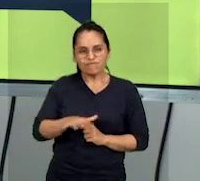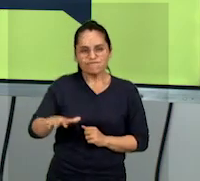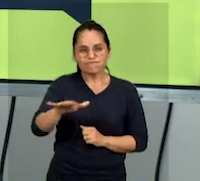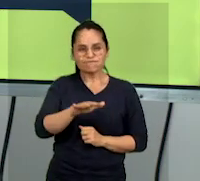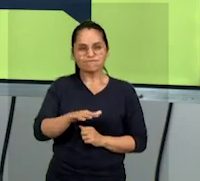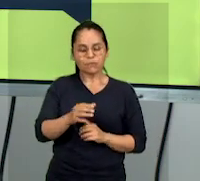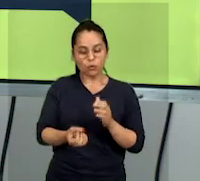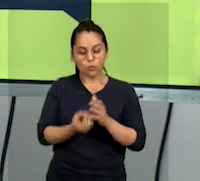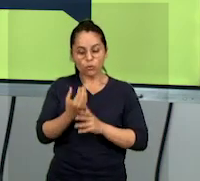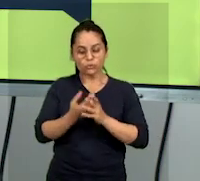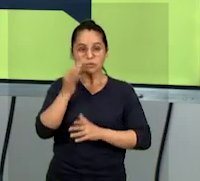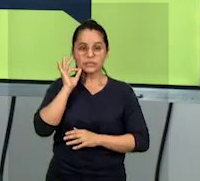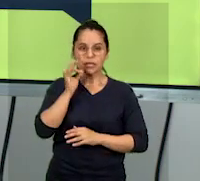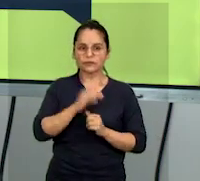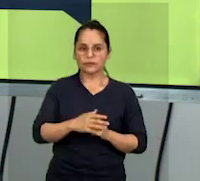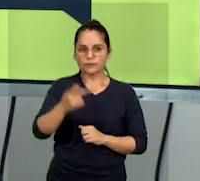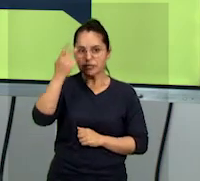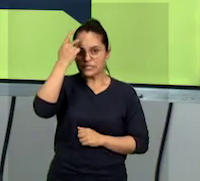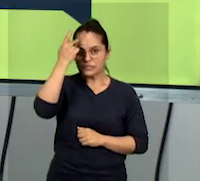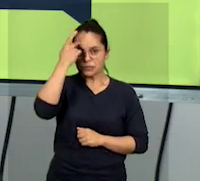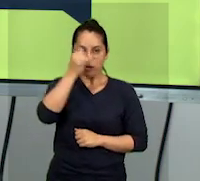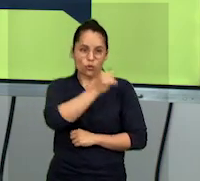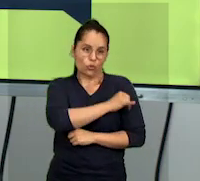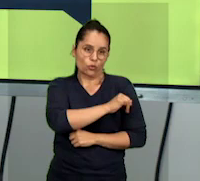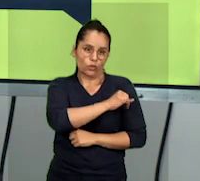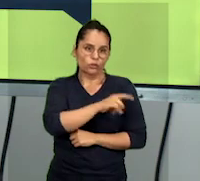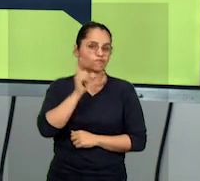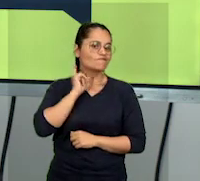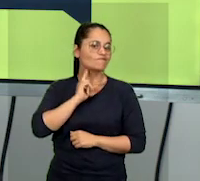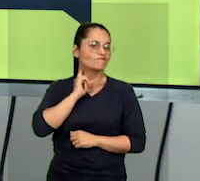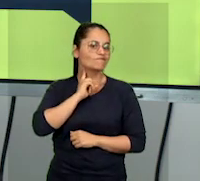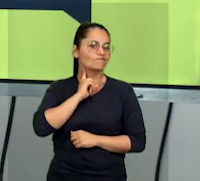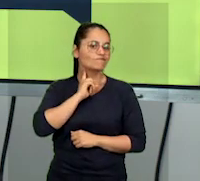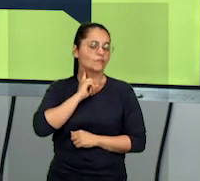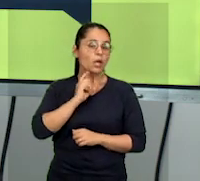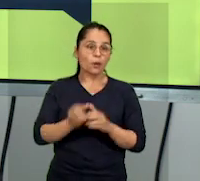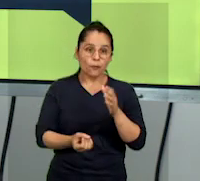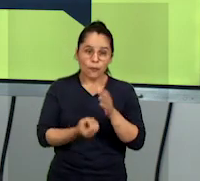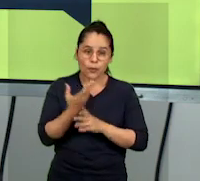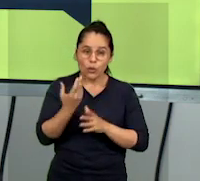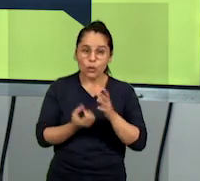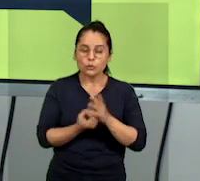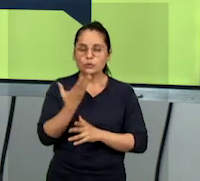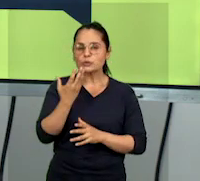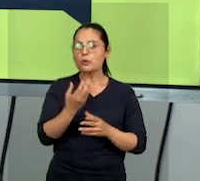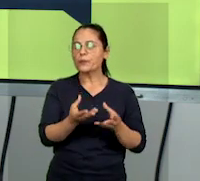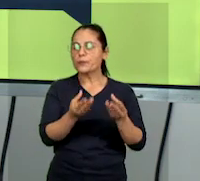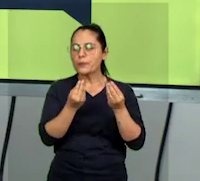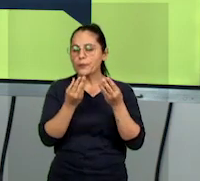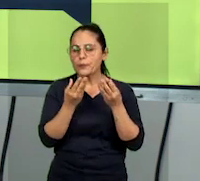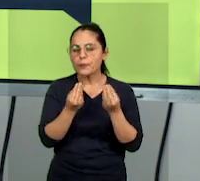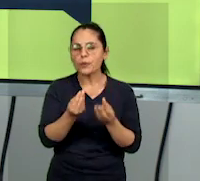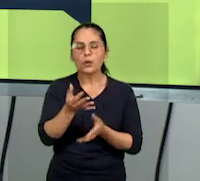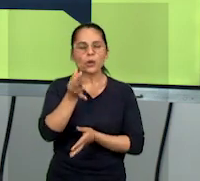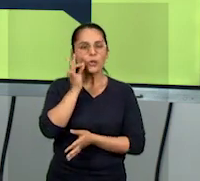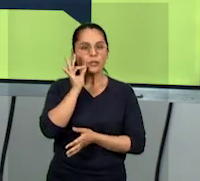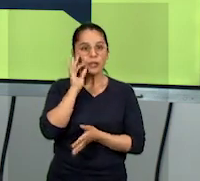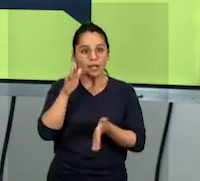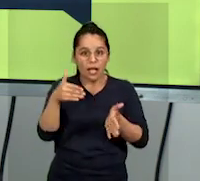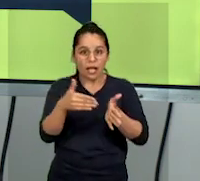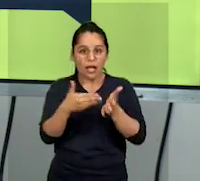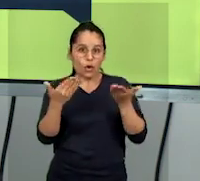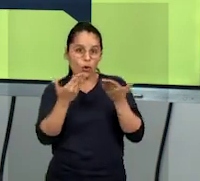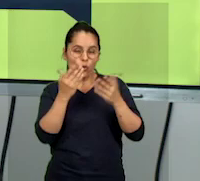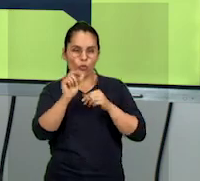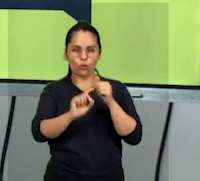produtora de café. São Paulo, Rio de Janeiro, Minas Gerais produziram muito esse café. Não é à toa que até hoje a gente